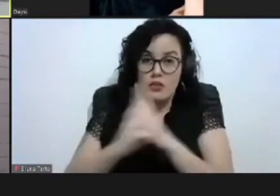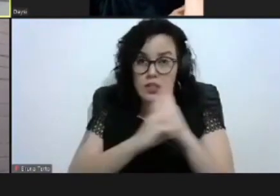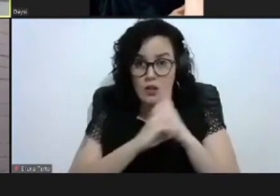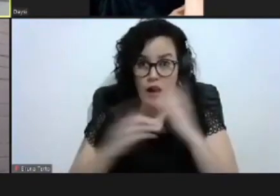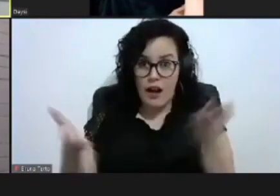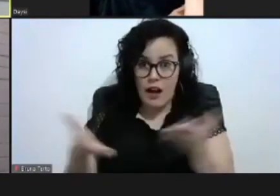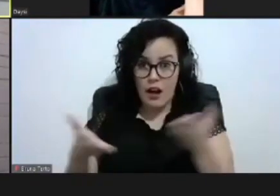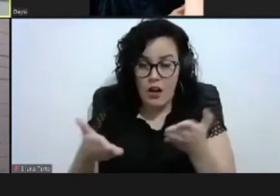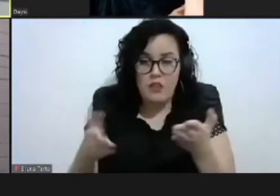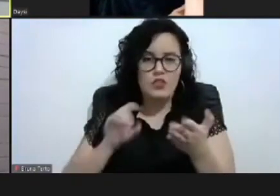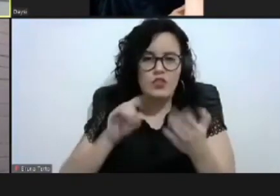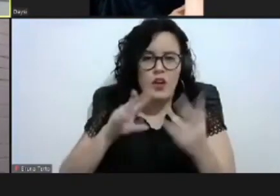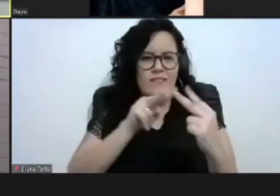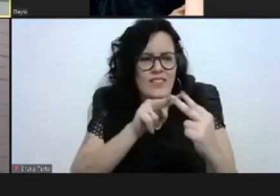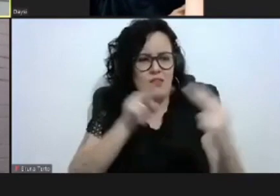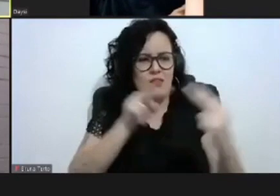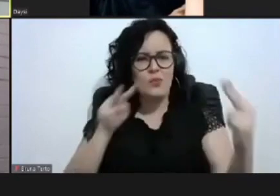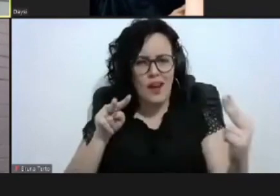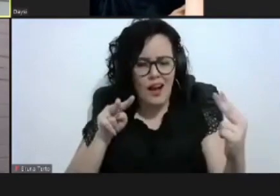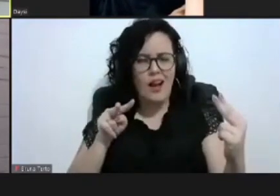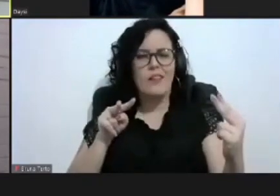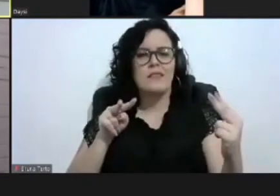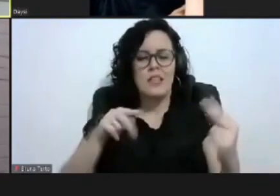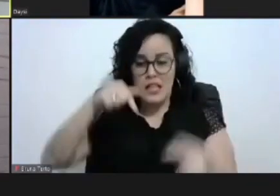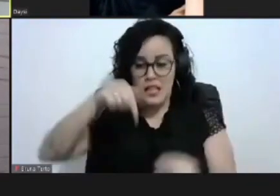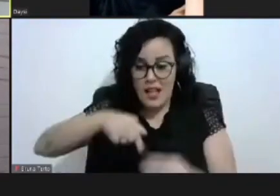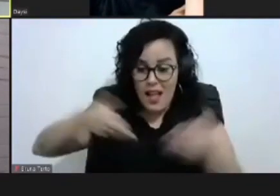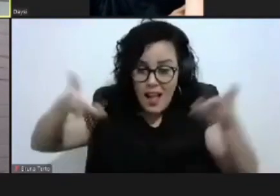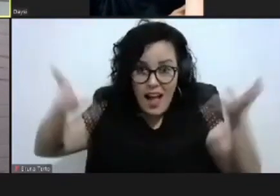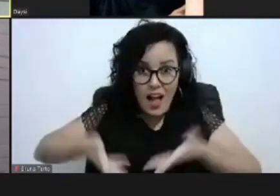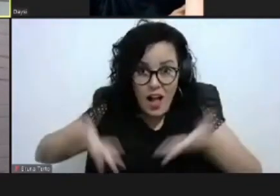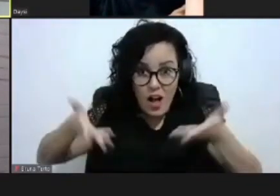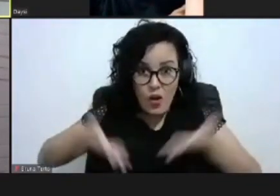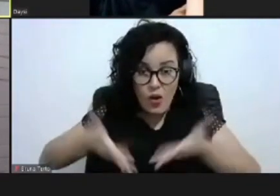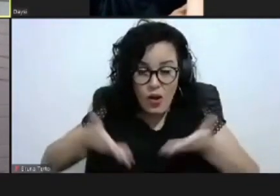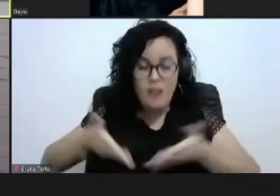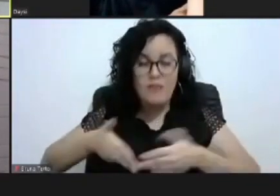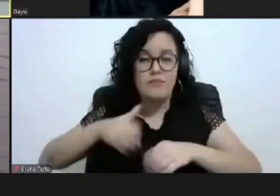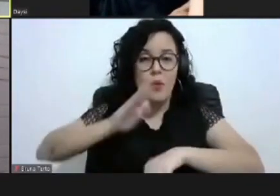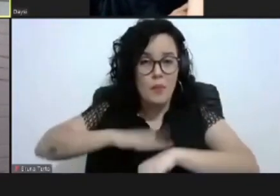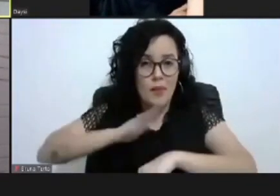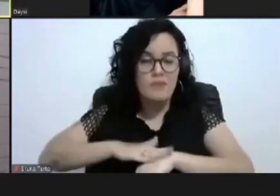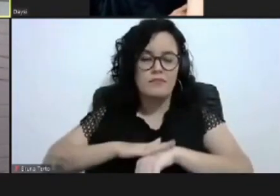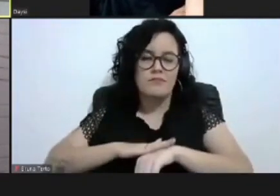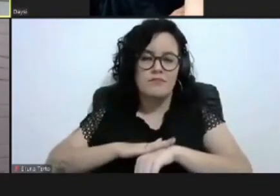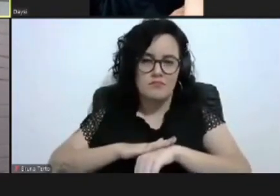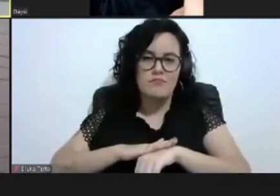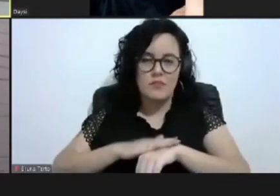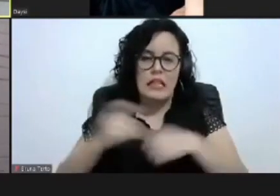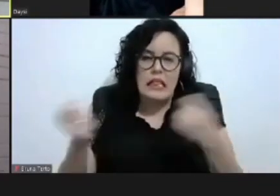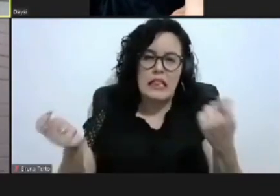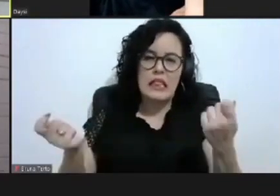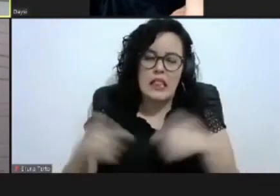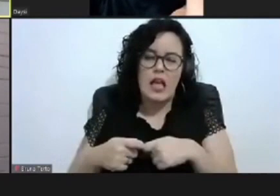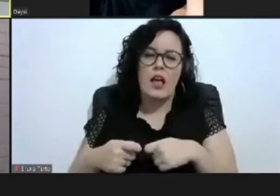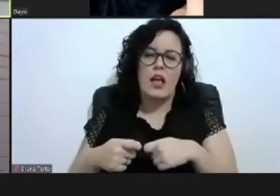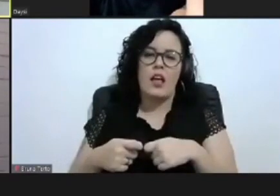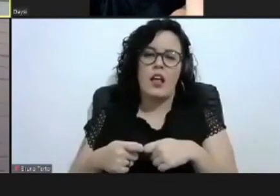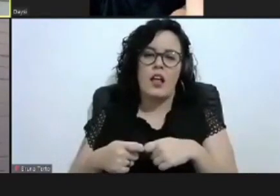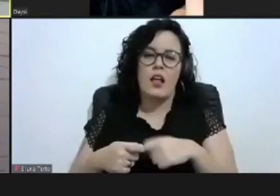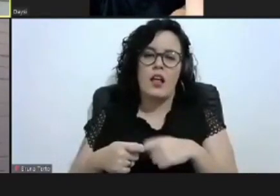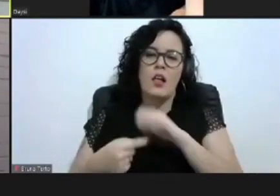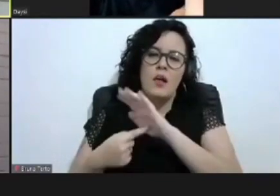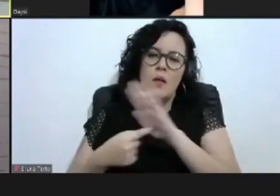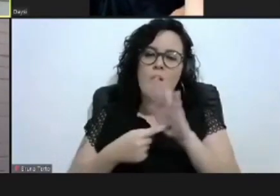só os virtuais, eu espero que esse encontro que a gente está tendo aqui possa trazer essa lufada de